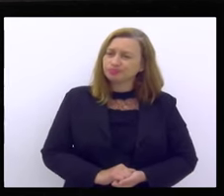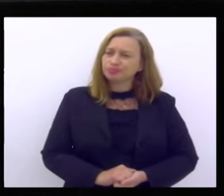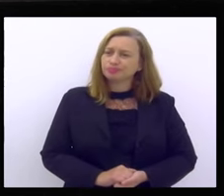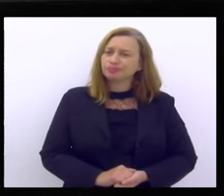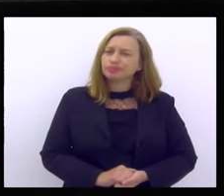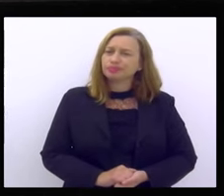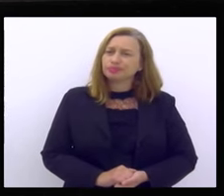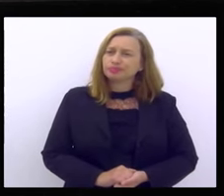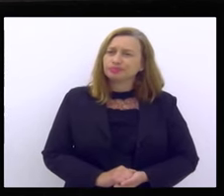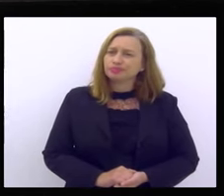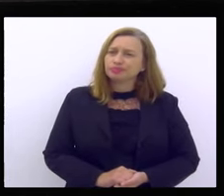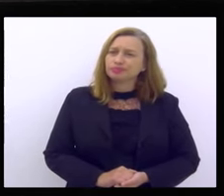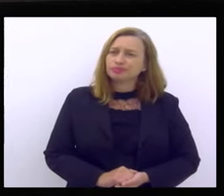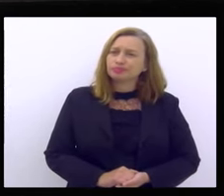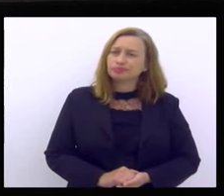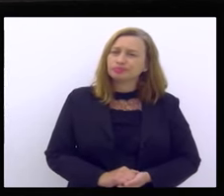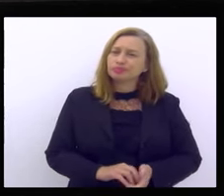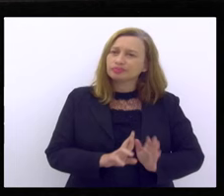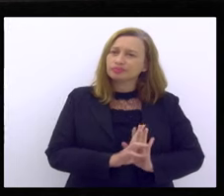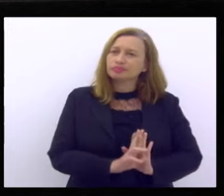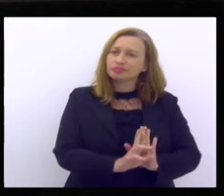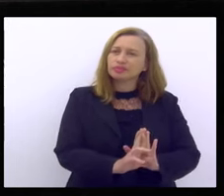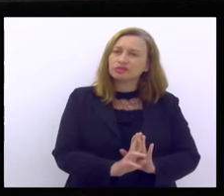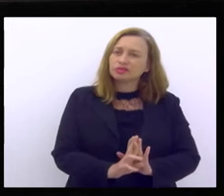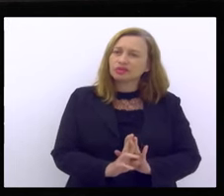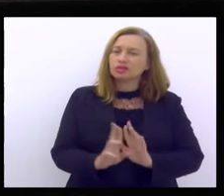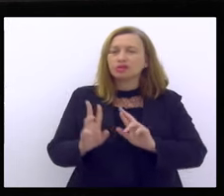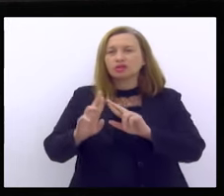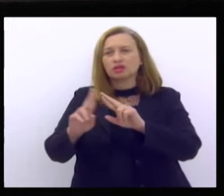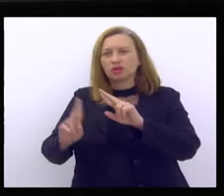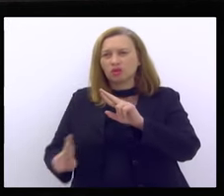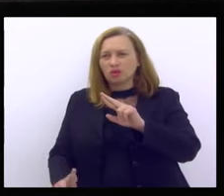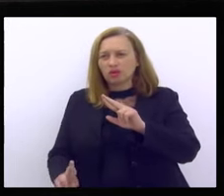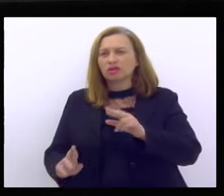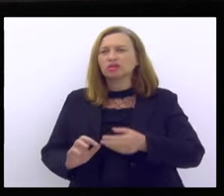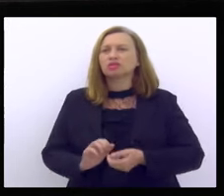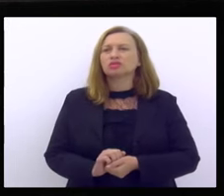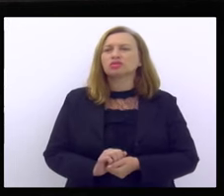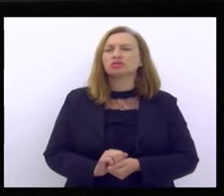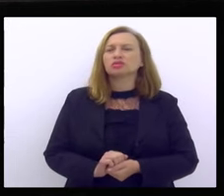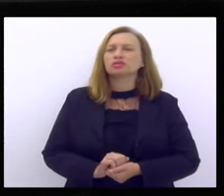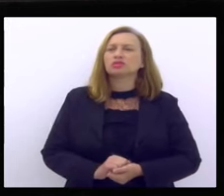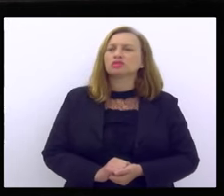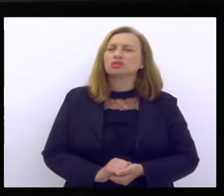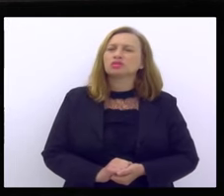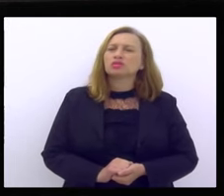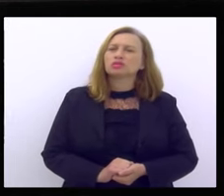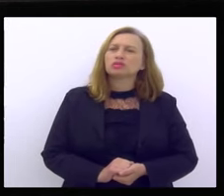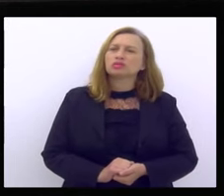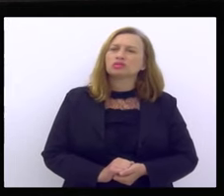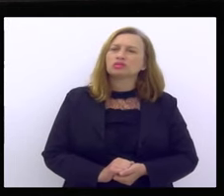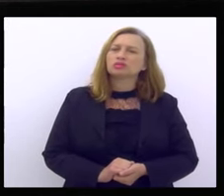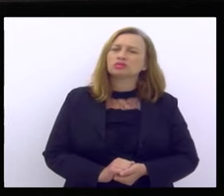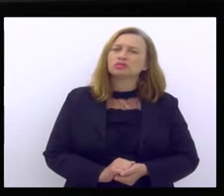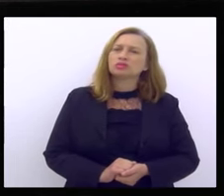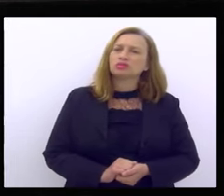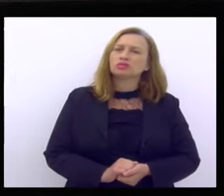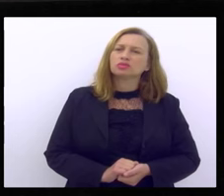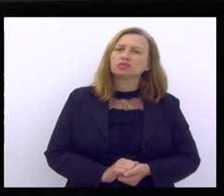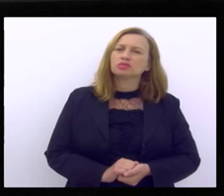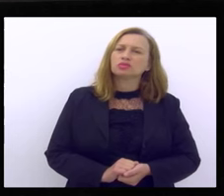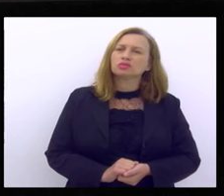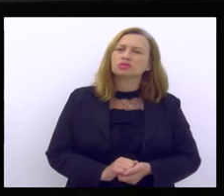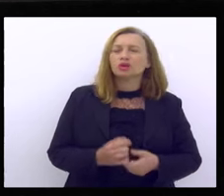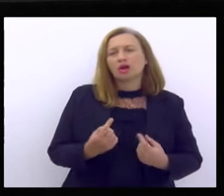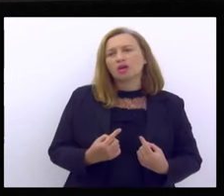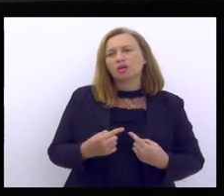Estado, que tem representação na UERJ, que é muito combatida por alguns que não entendem o papel da